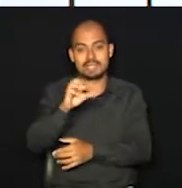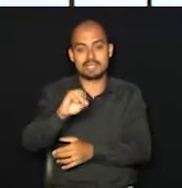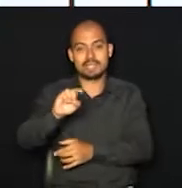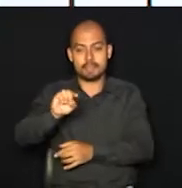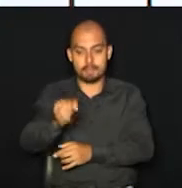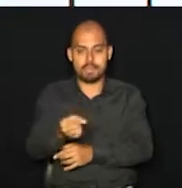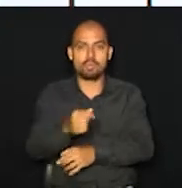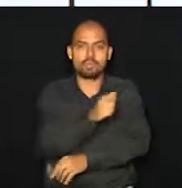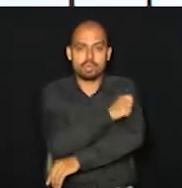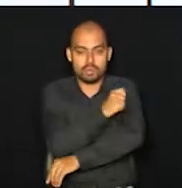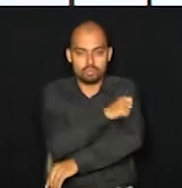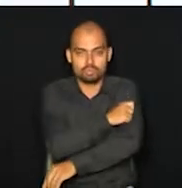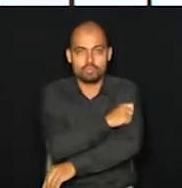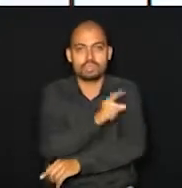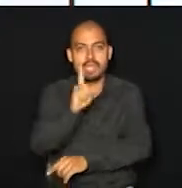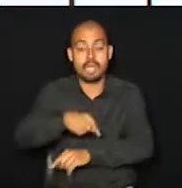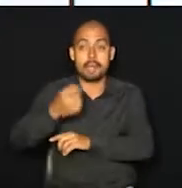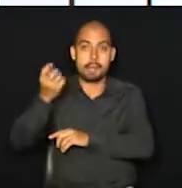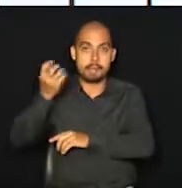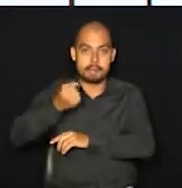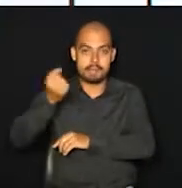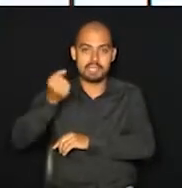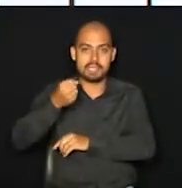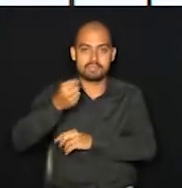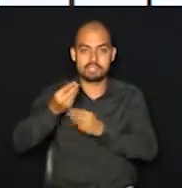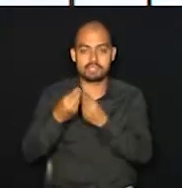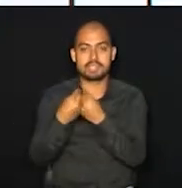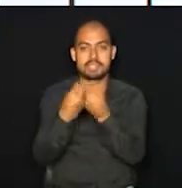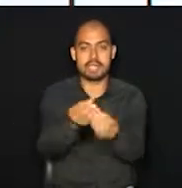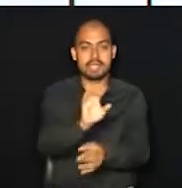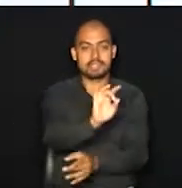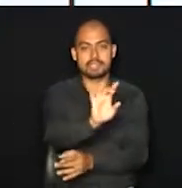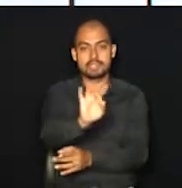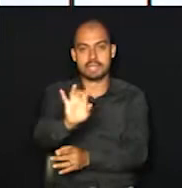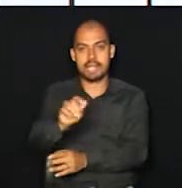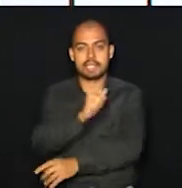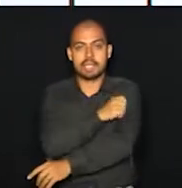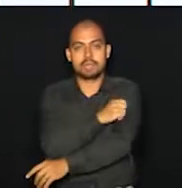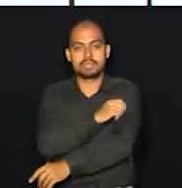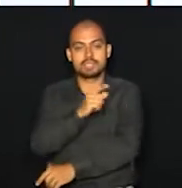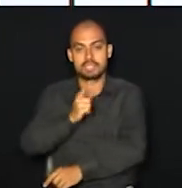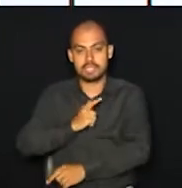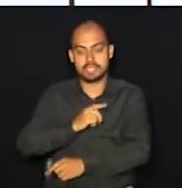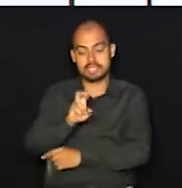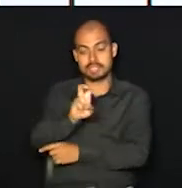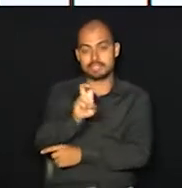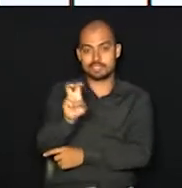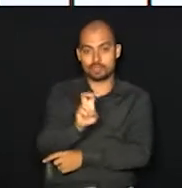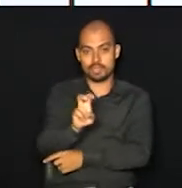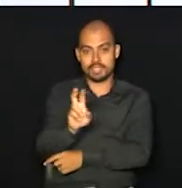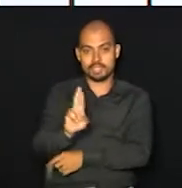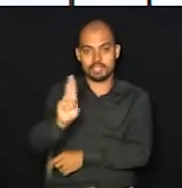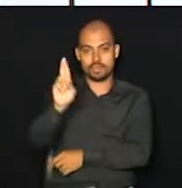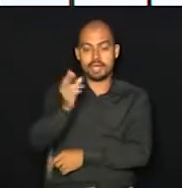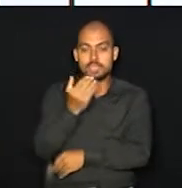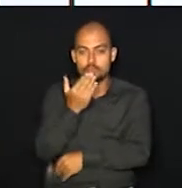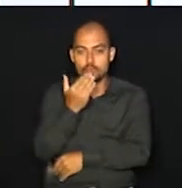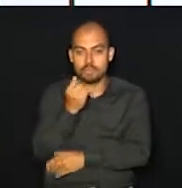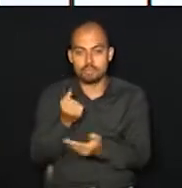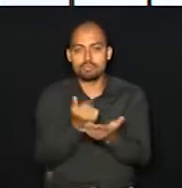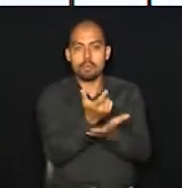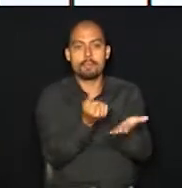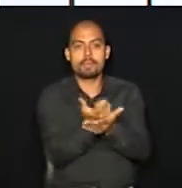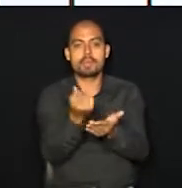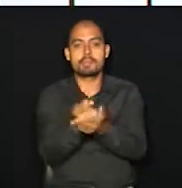estadual. É um benefício em que cada aluno recebe R$ 55 para a compra de alimentos